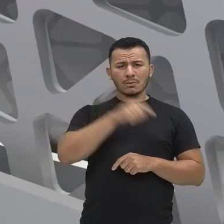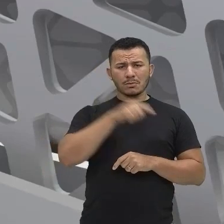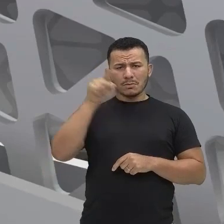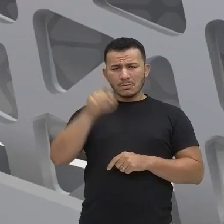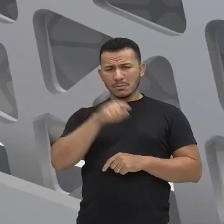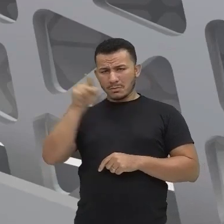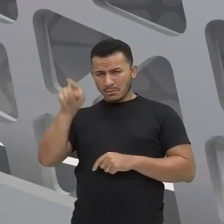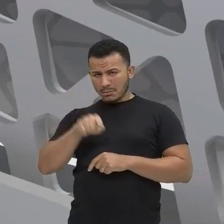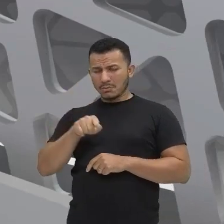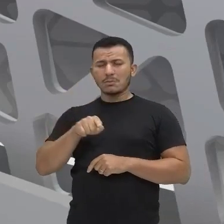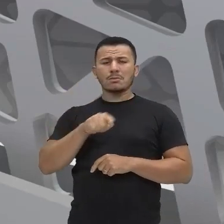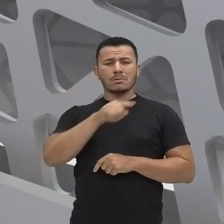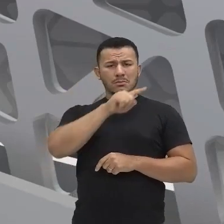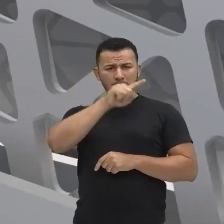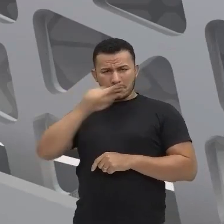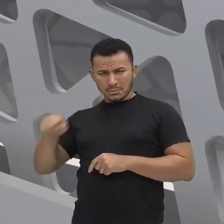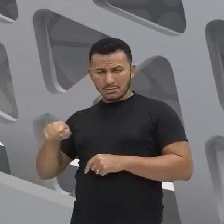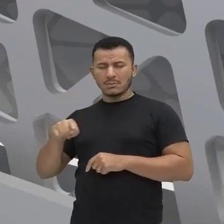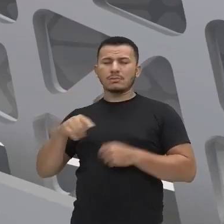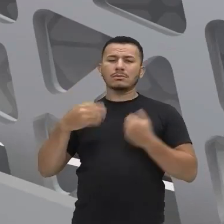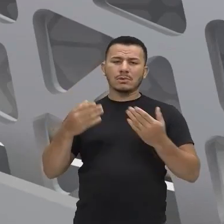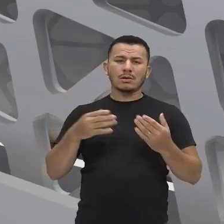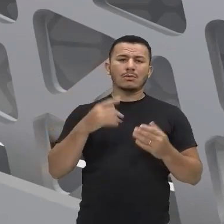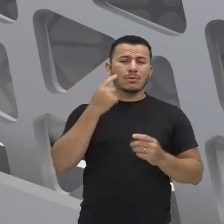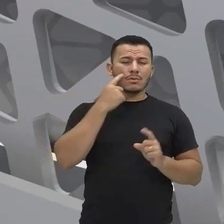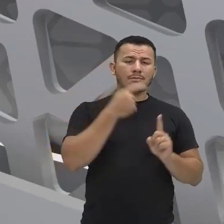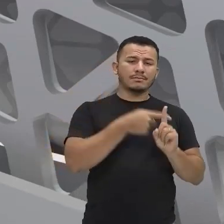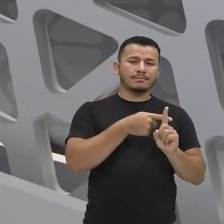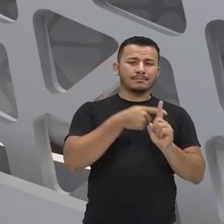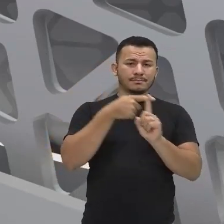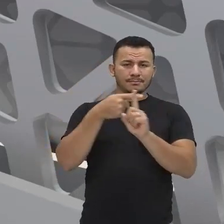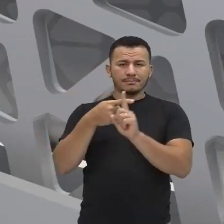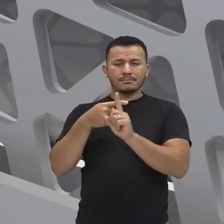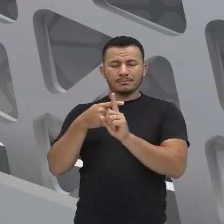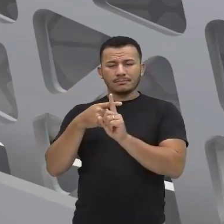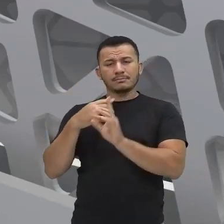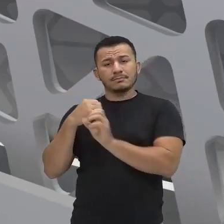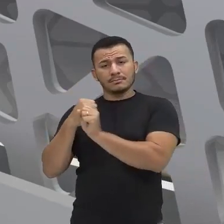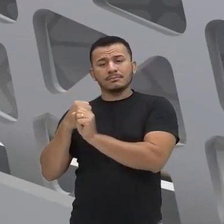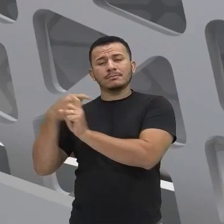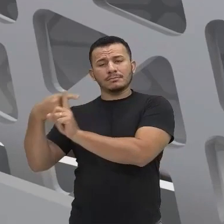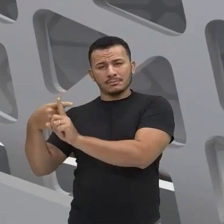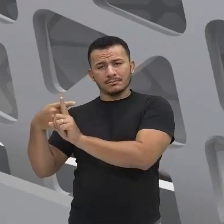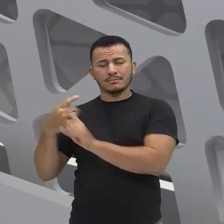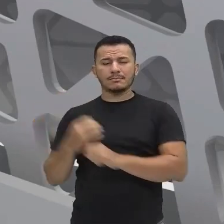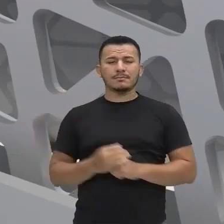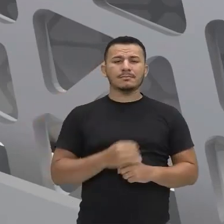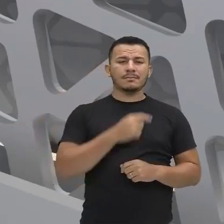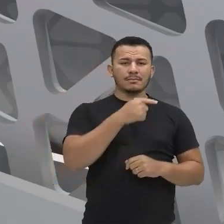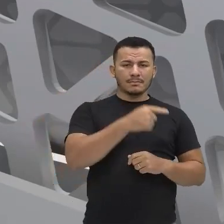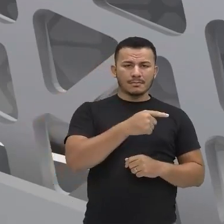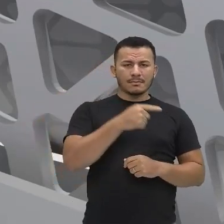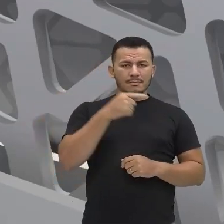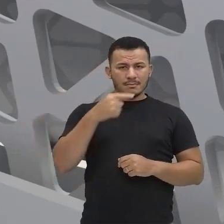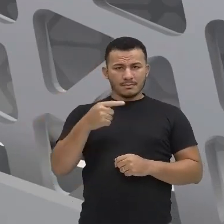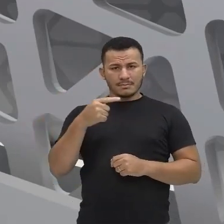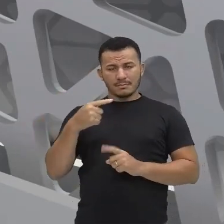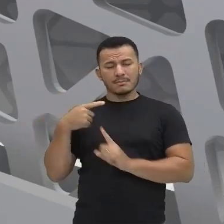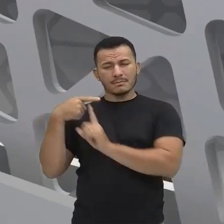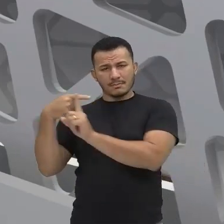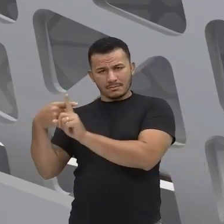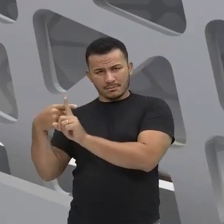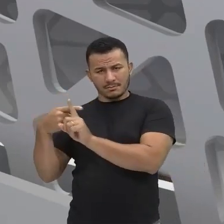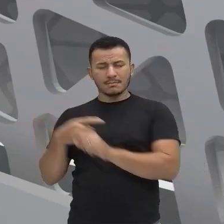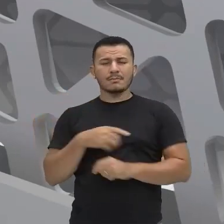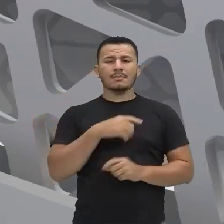esses sinais, mais com mais dá mais. Menos com menos dá mais. Mais